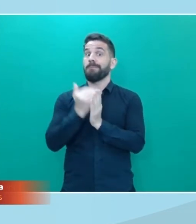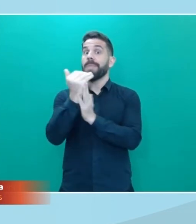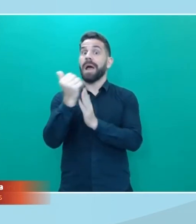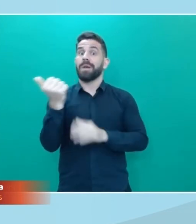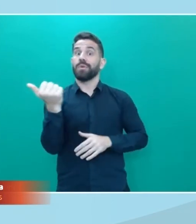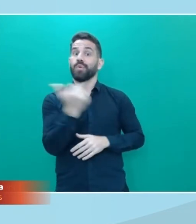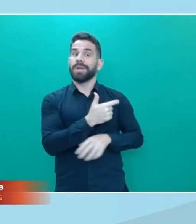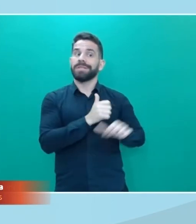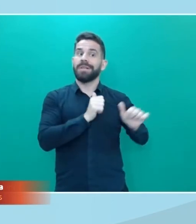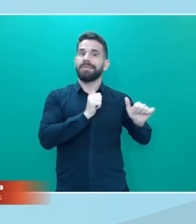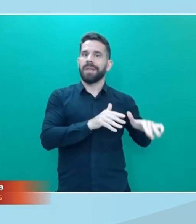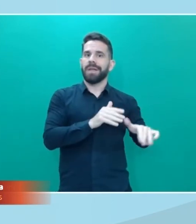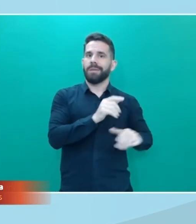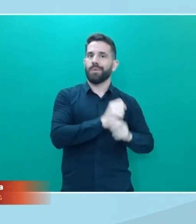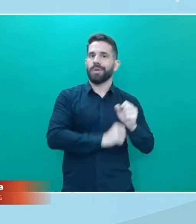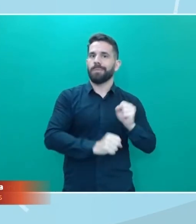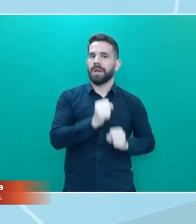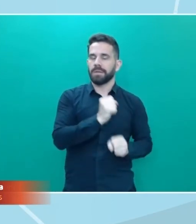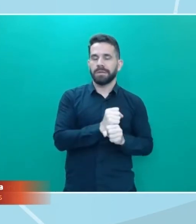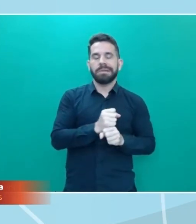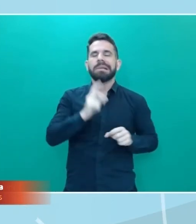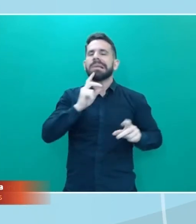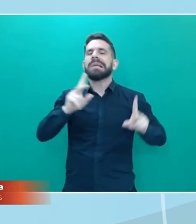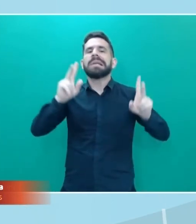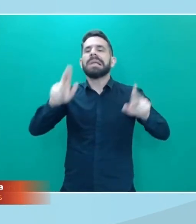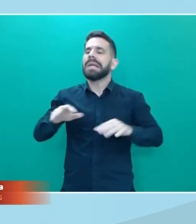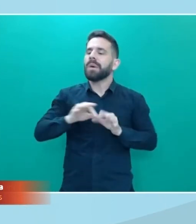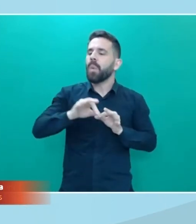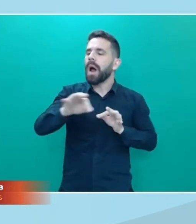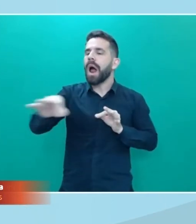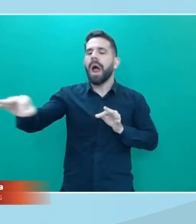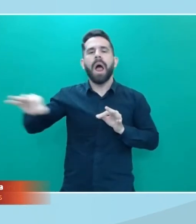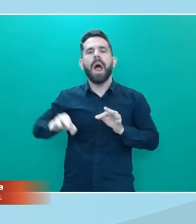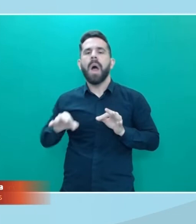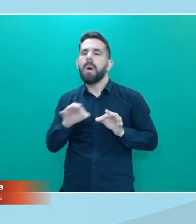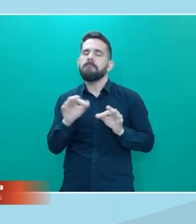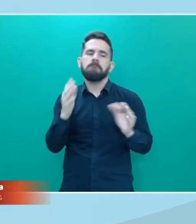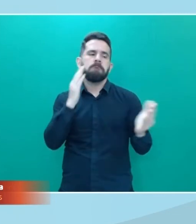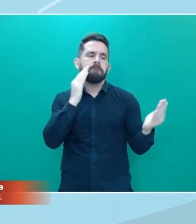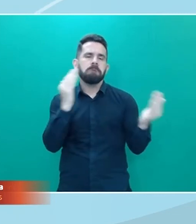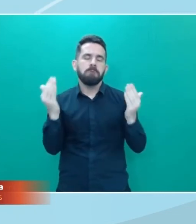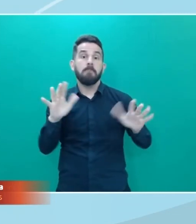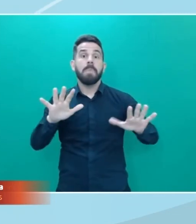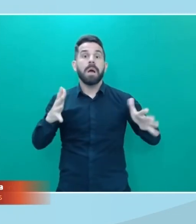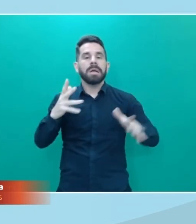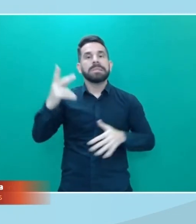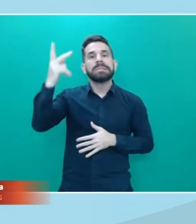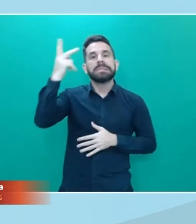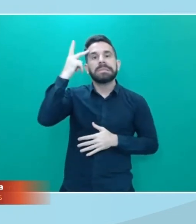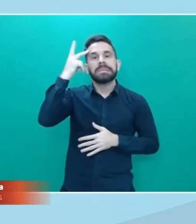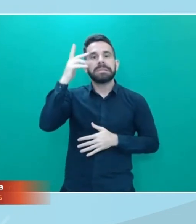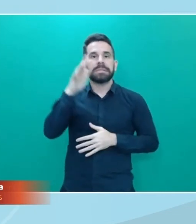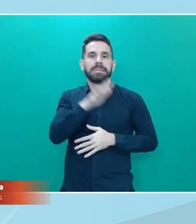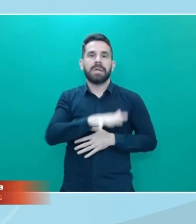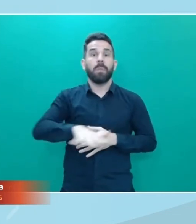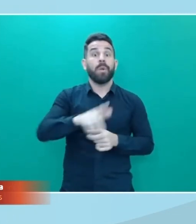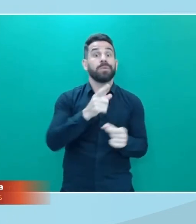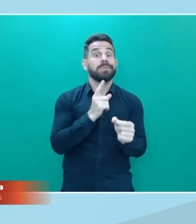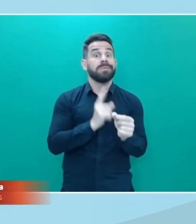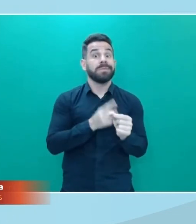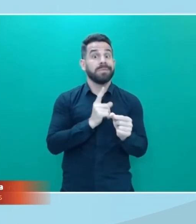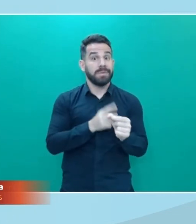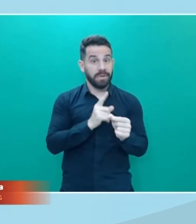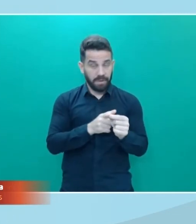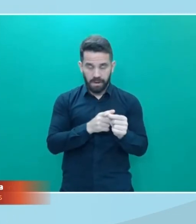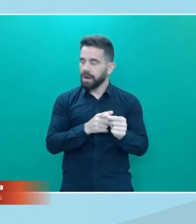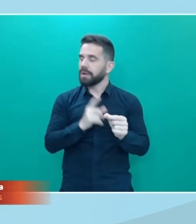equivale ao tamanho da cidade de São Paulo em área, ou seja, apenas no mês de setembro o acumulado de desmatamento é